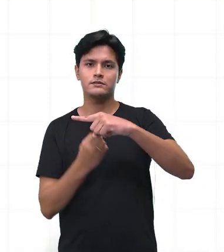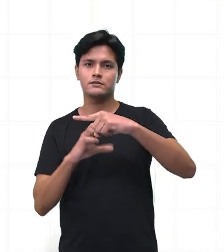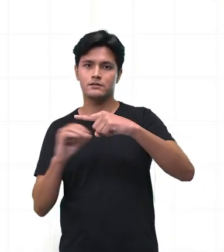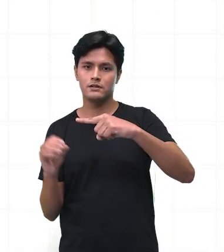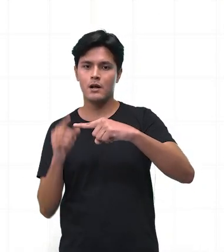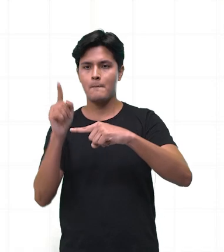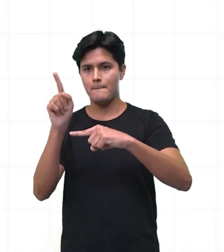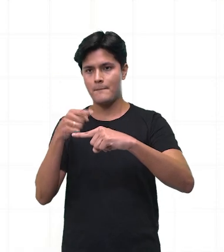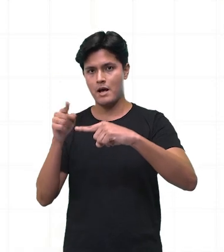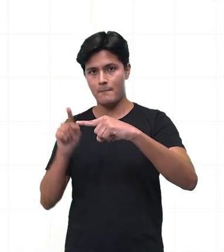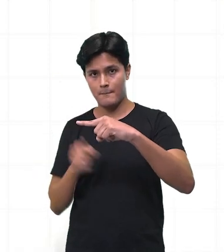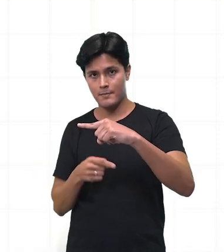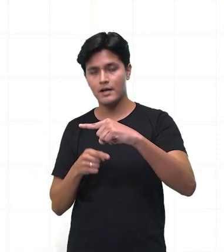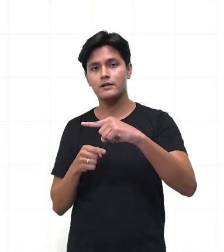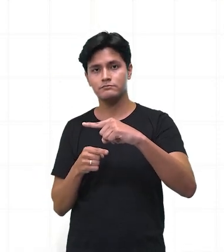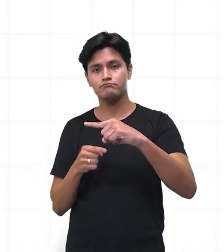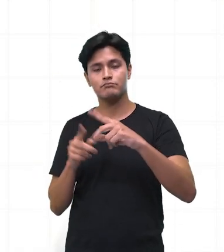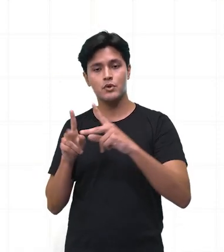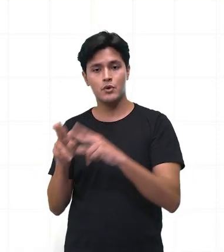10, vai ficar